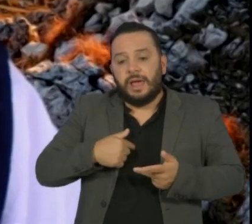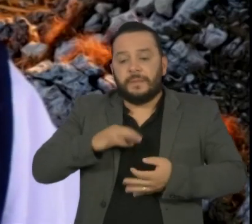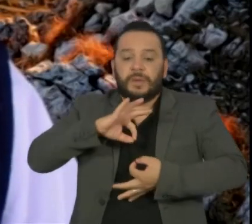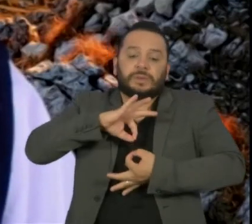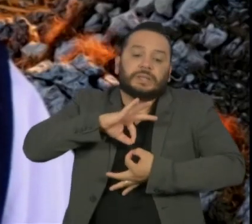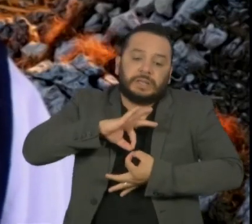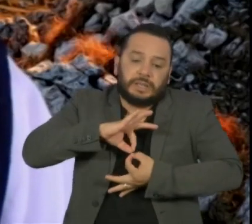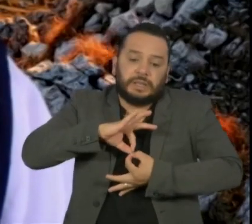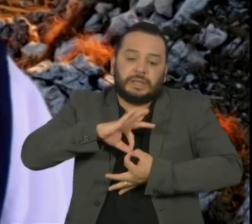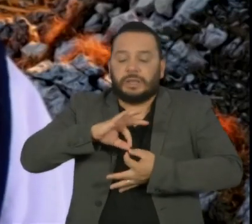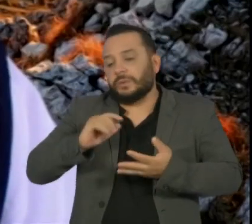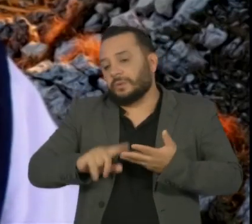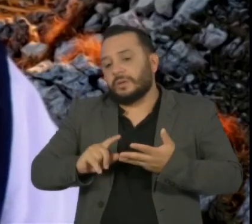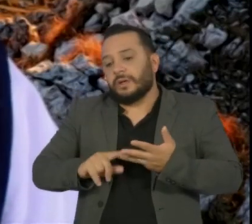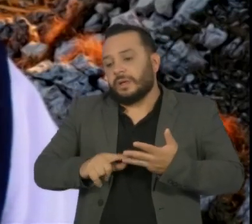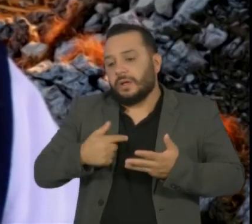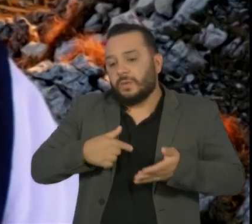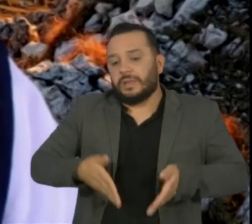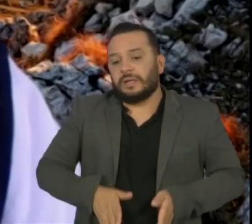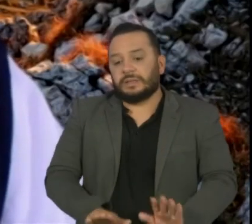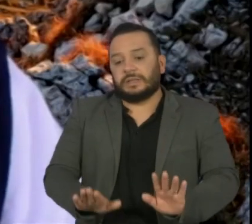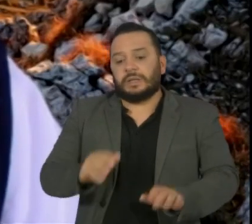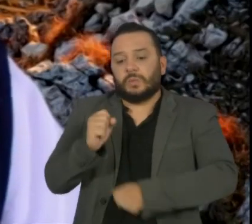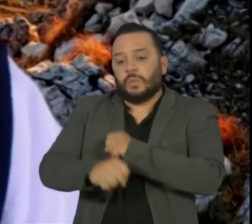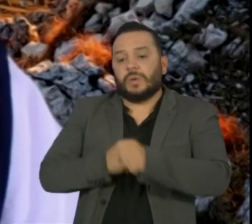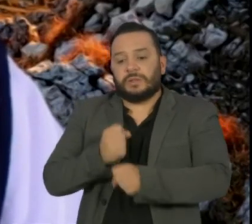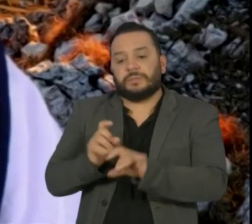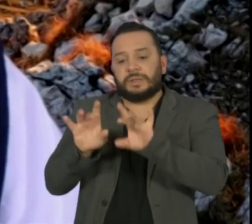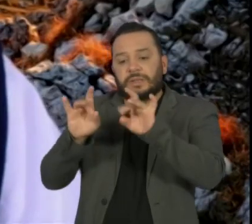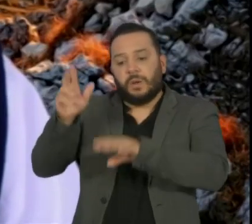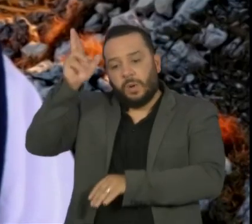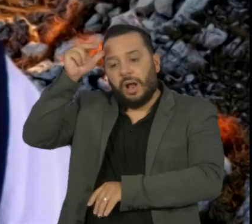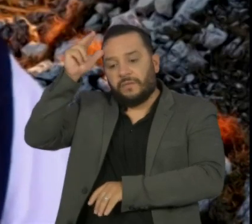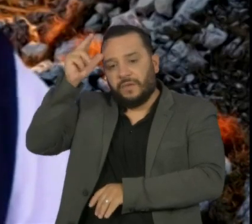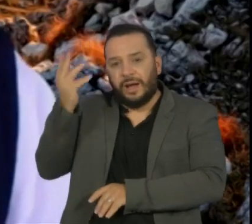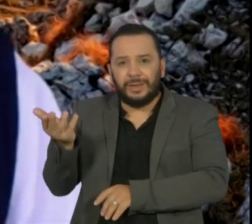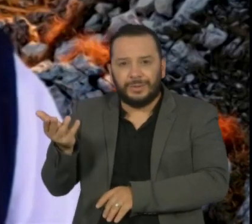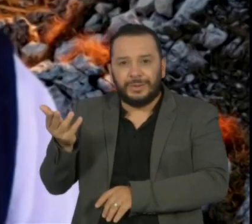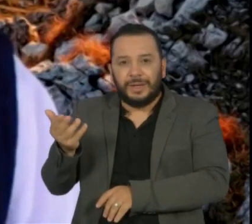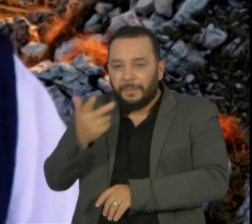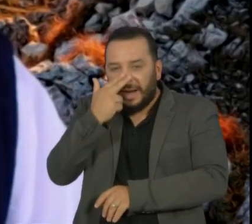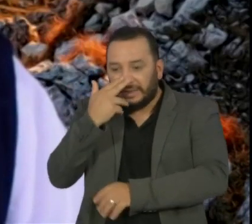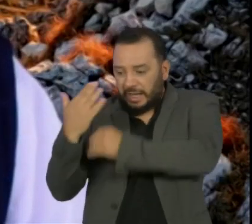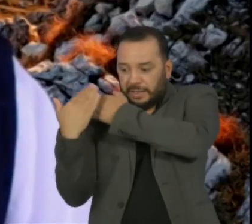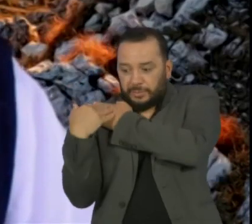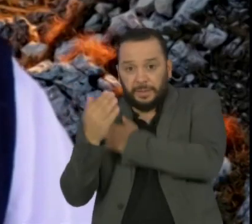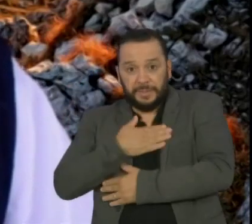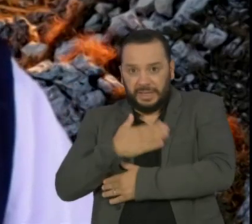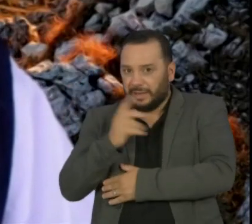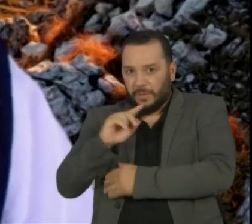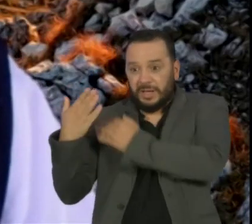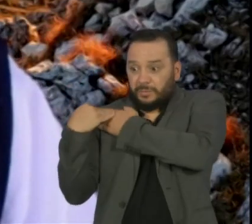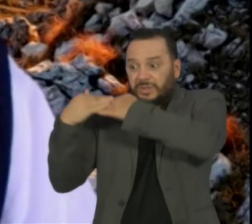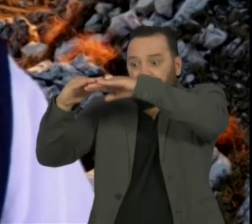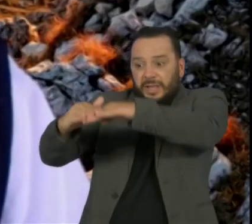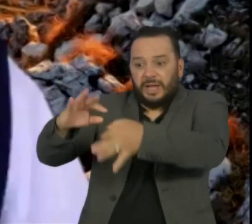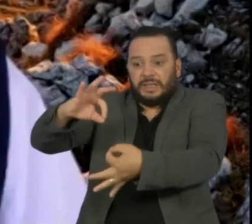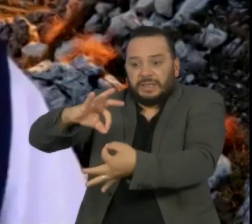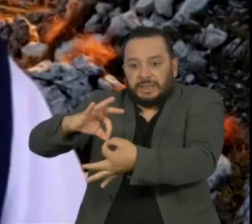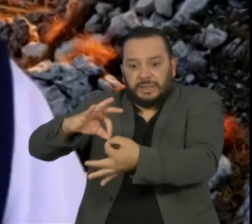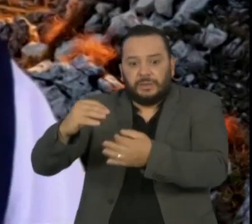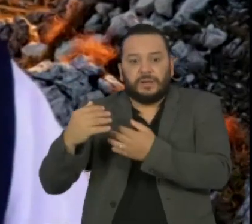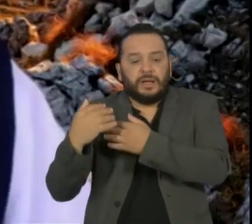de fogo, eu nasci no ano do cavalo, para tirar delas a responsabilidade diante da